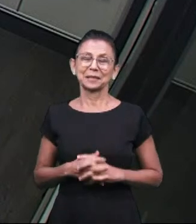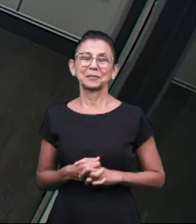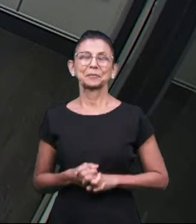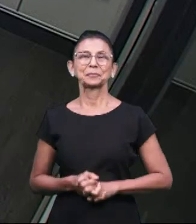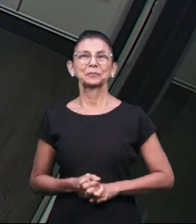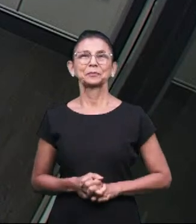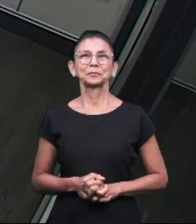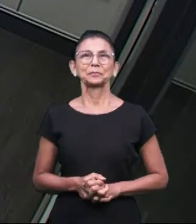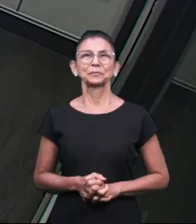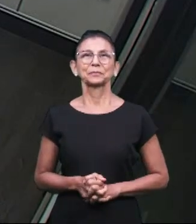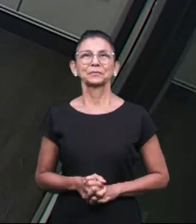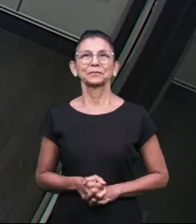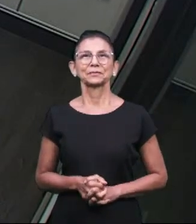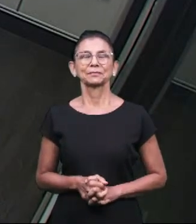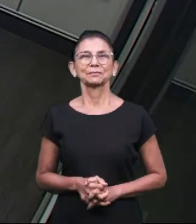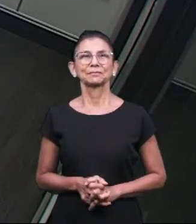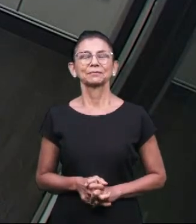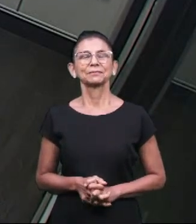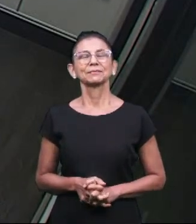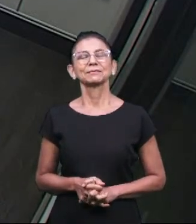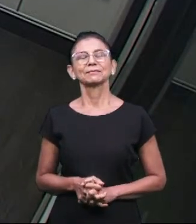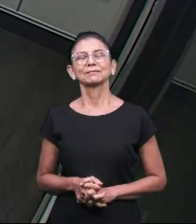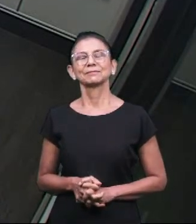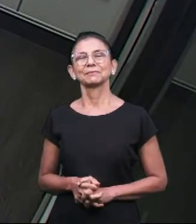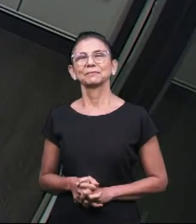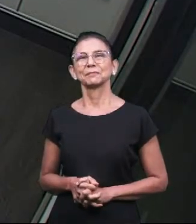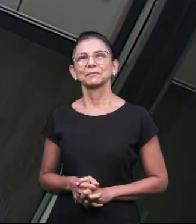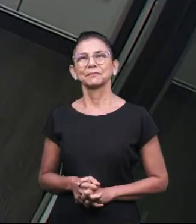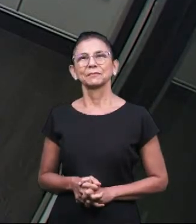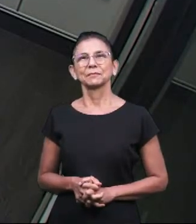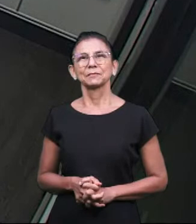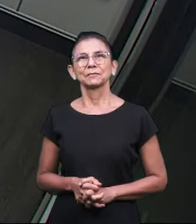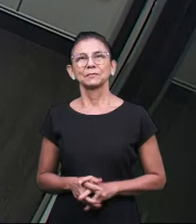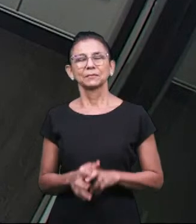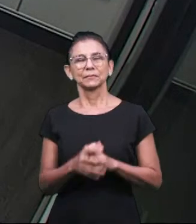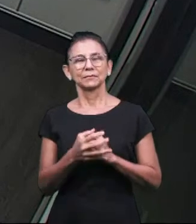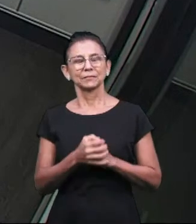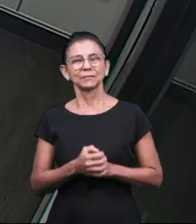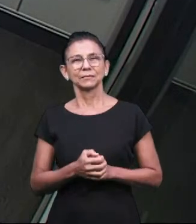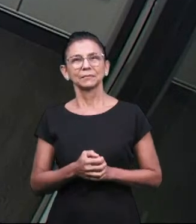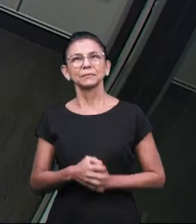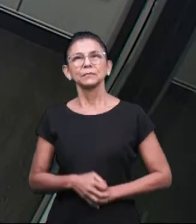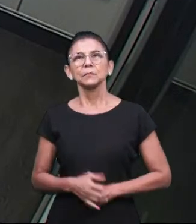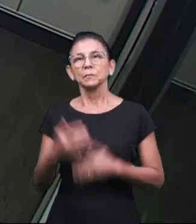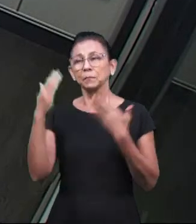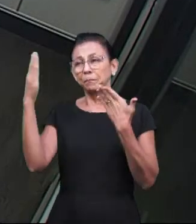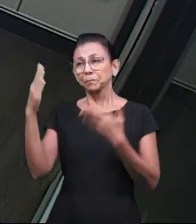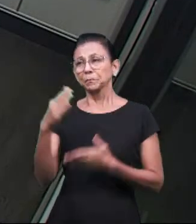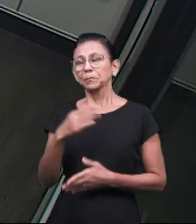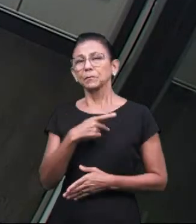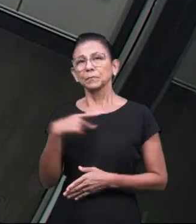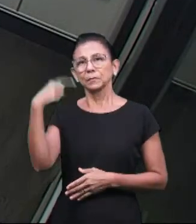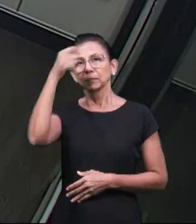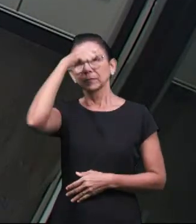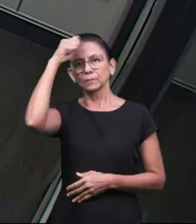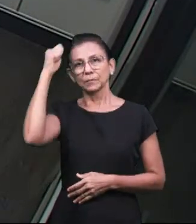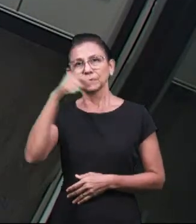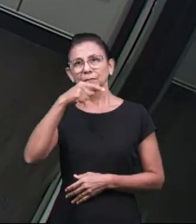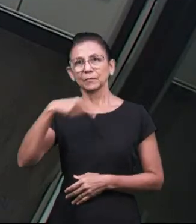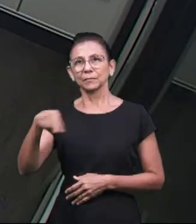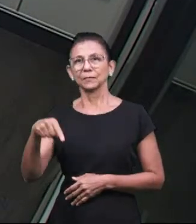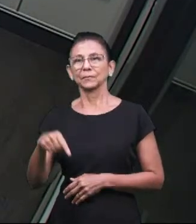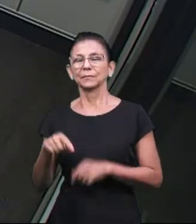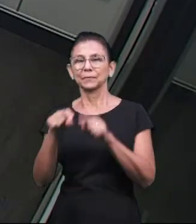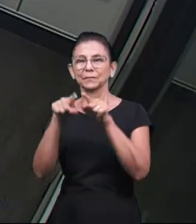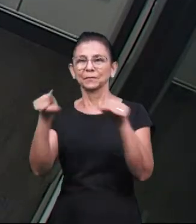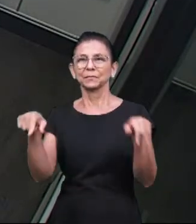Não, as mulheres nisso aí, elas são uma bênção, são uma bênção. Glória a Deus. Amém. Agradecendo então, pastor Amadeu, o senhor pode se dirigir para o Estúdio 4. A